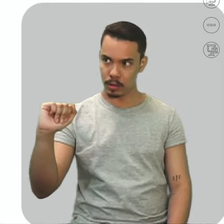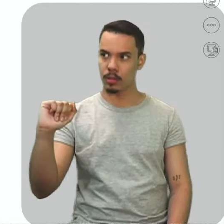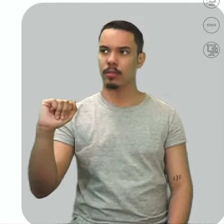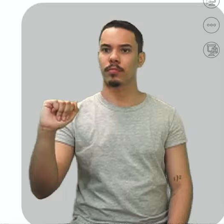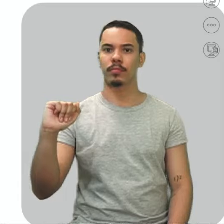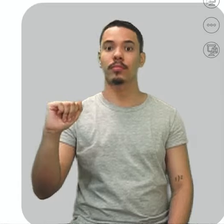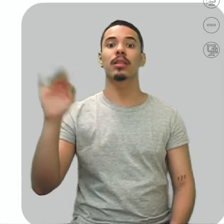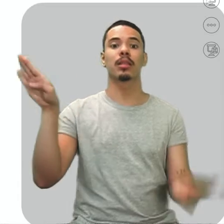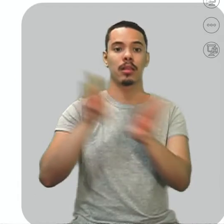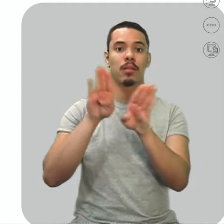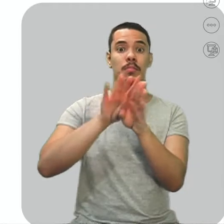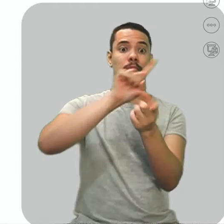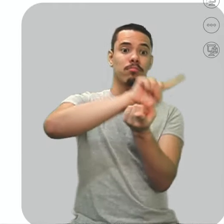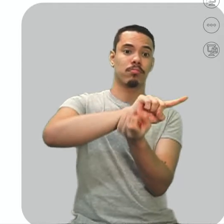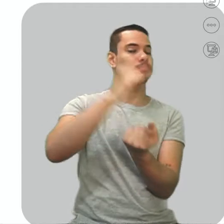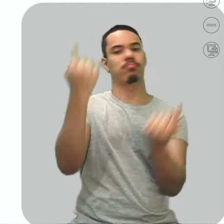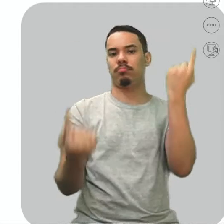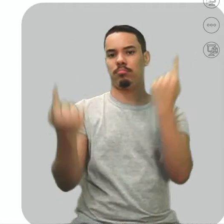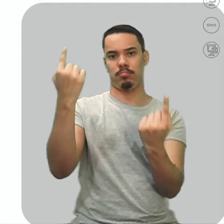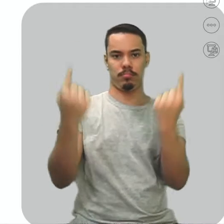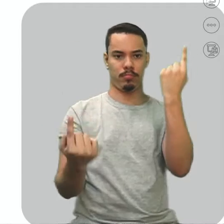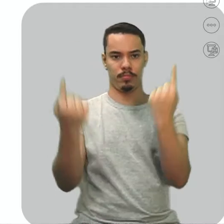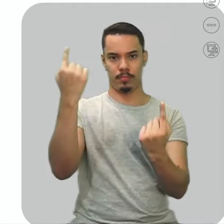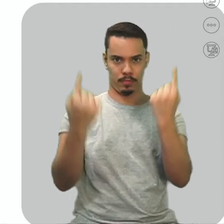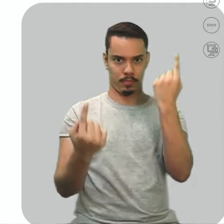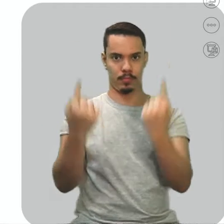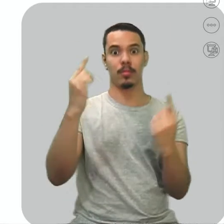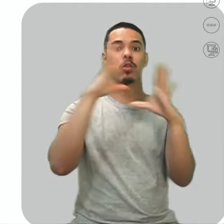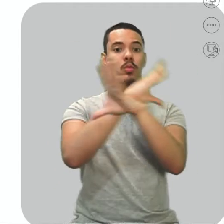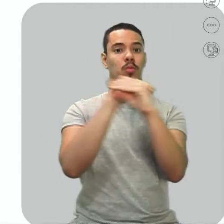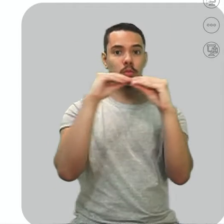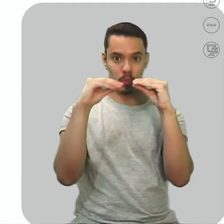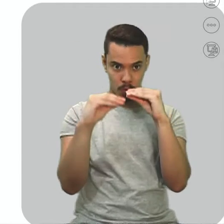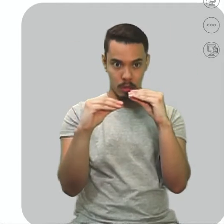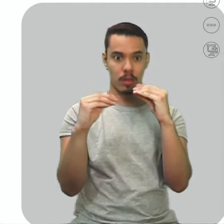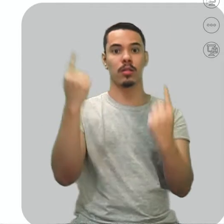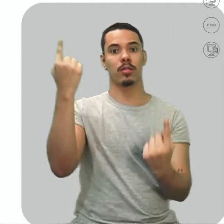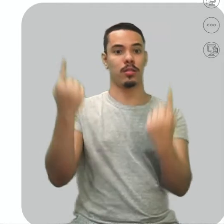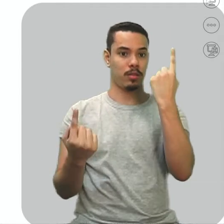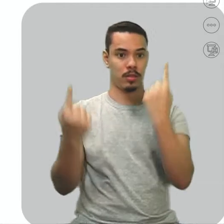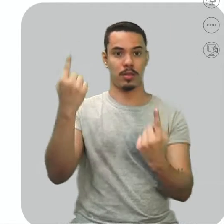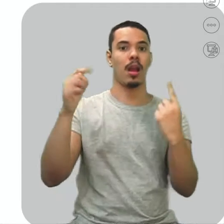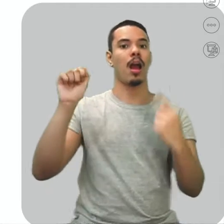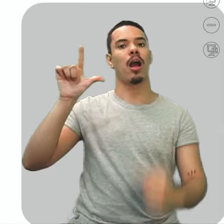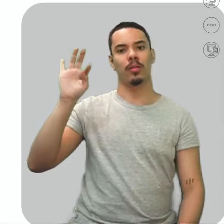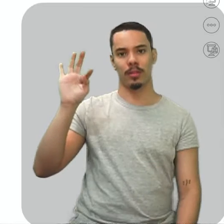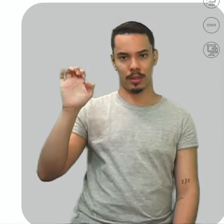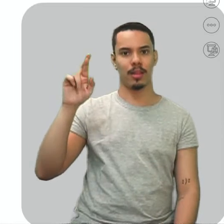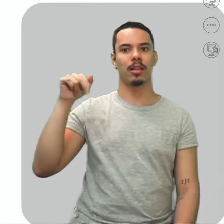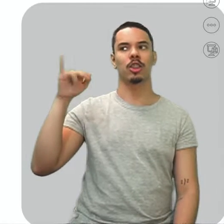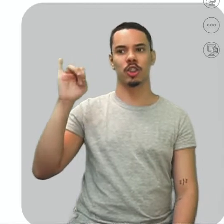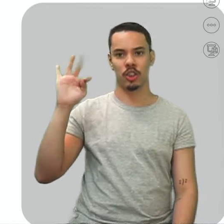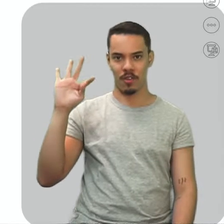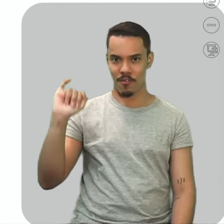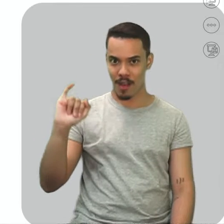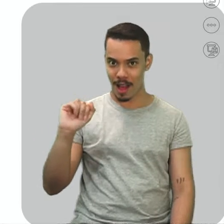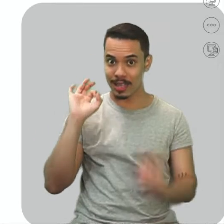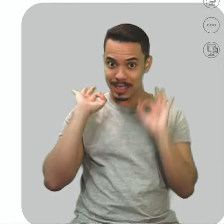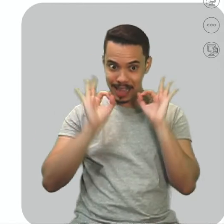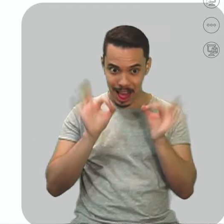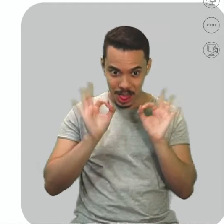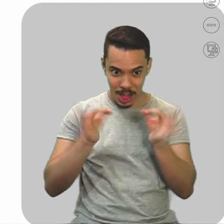de alternância então conjução né alternativa